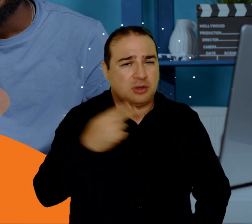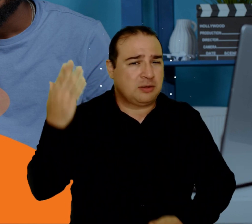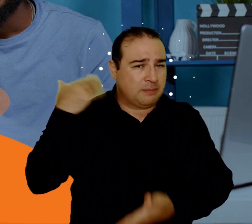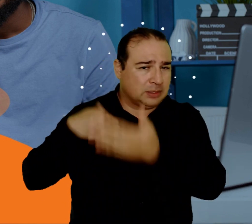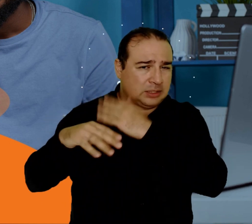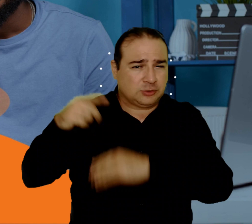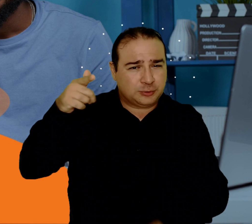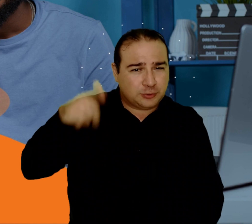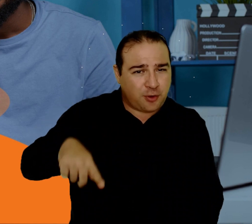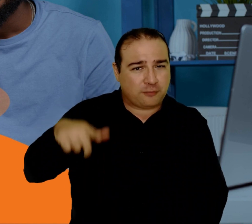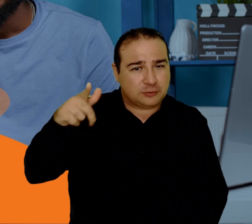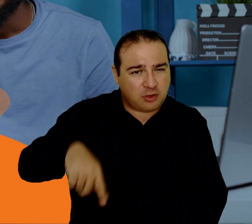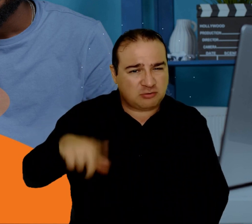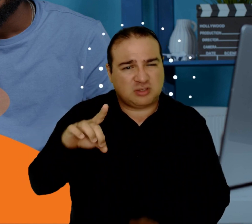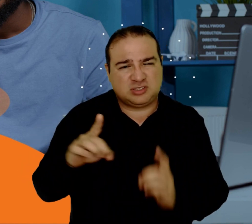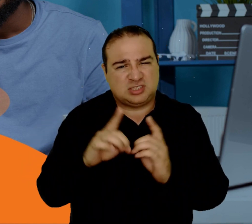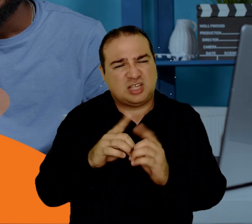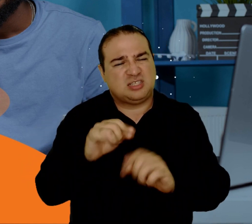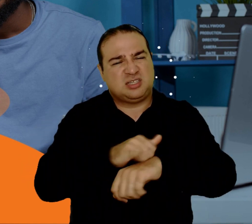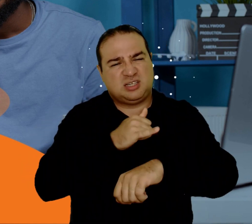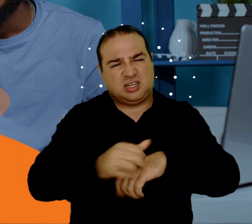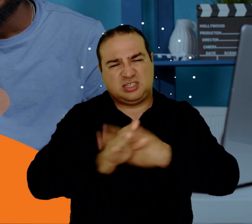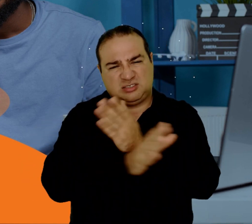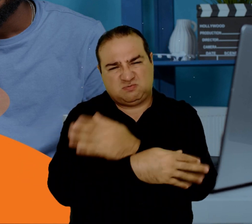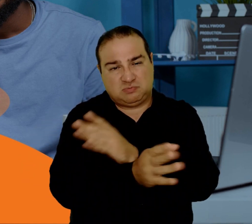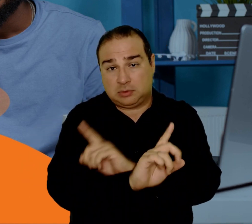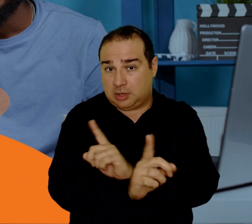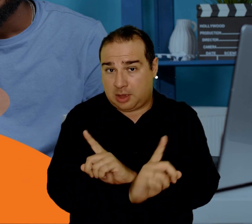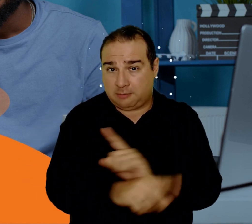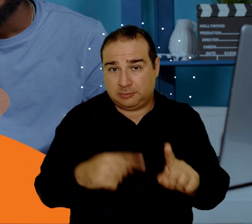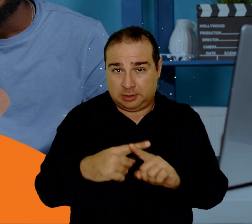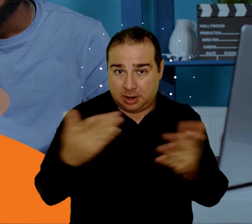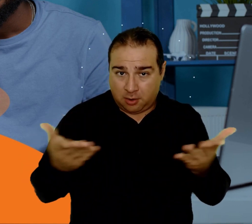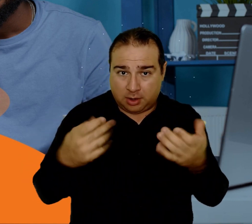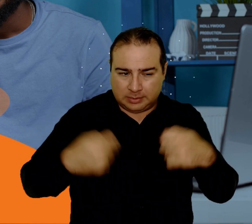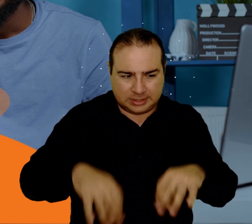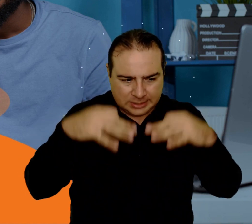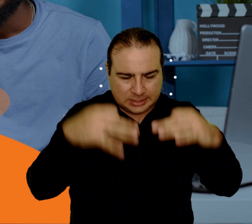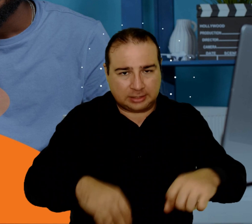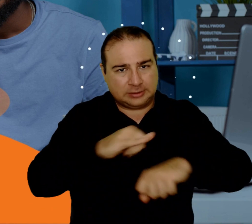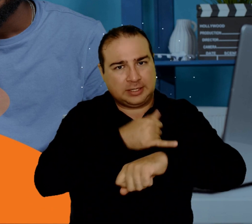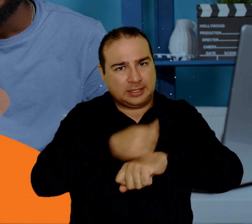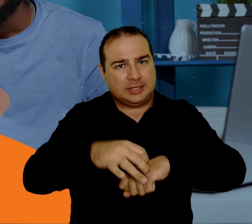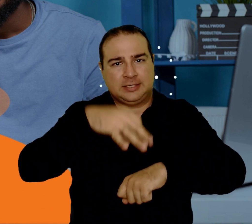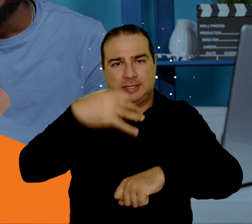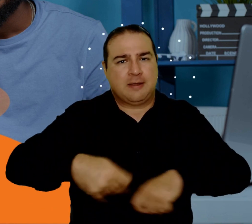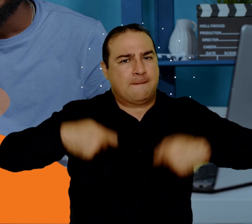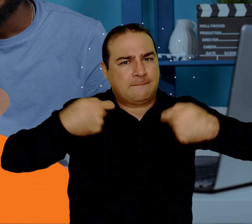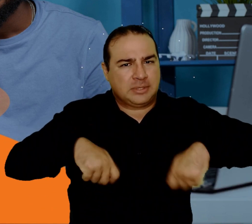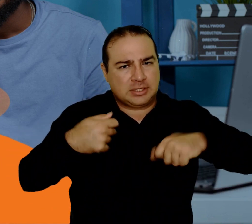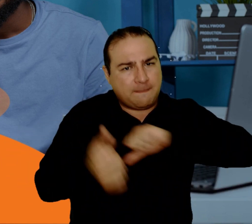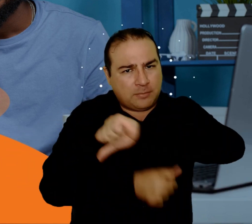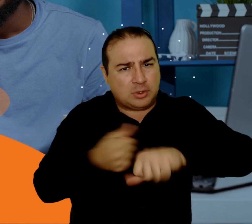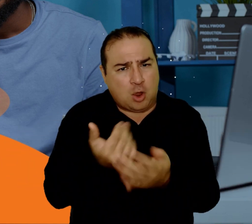repetir certas didáticas e estratégias que já não vinham funcionando muito bem, né, e que